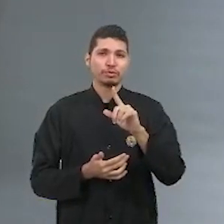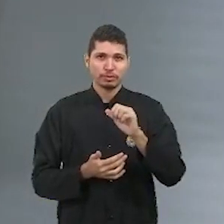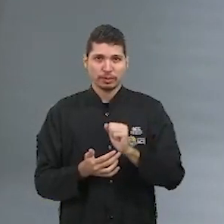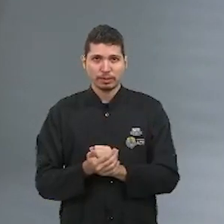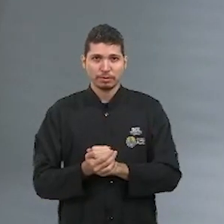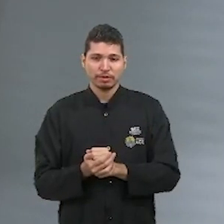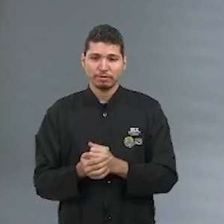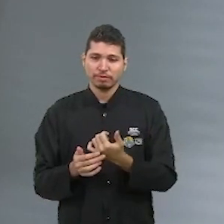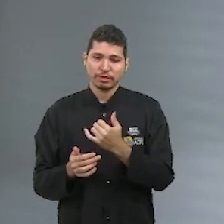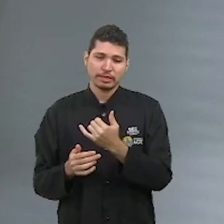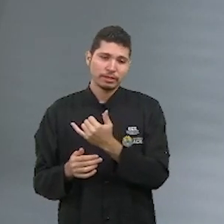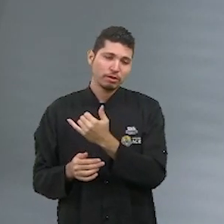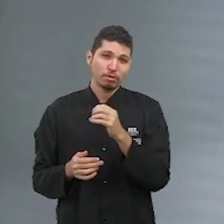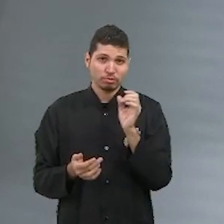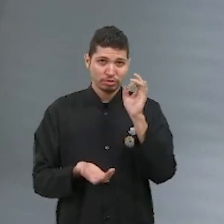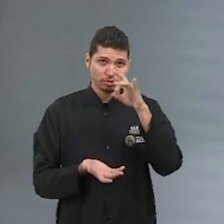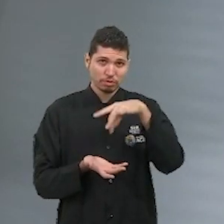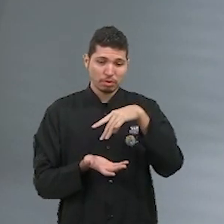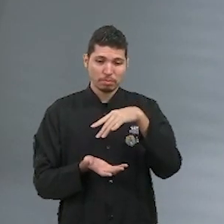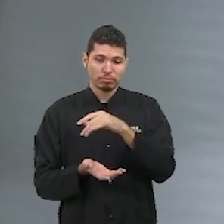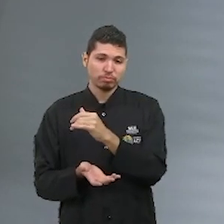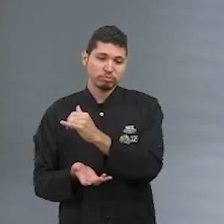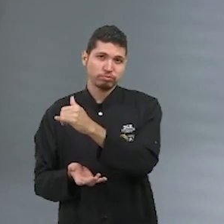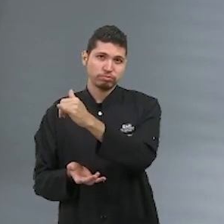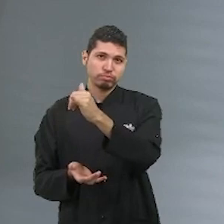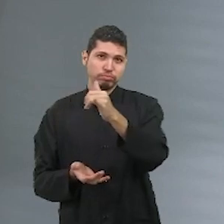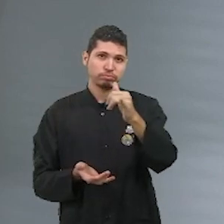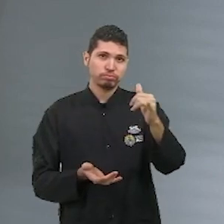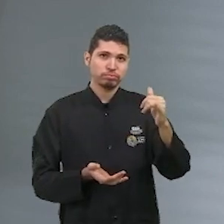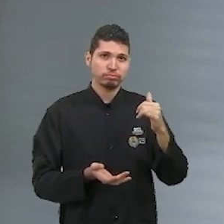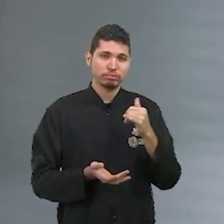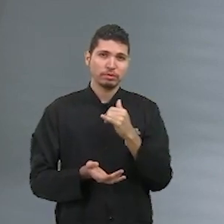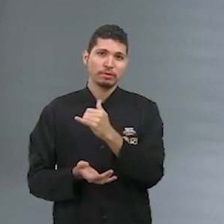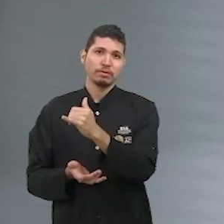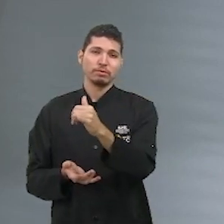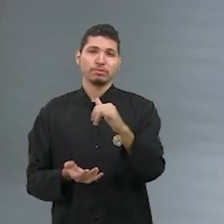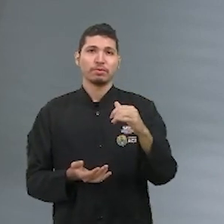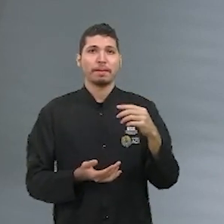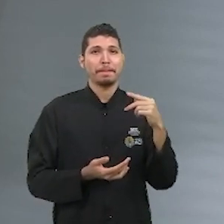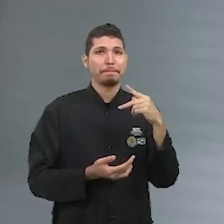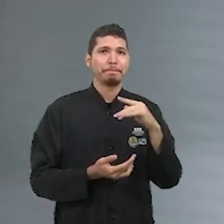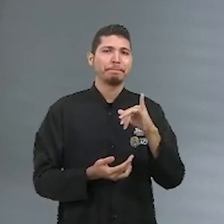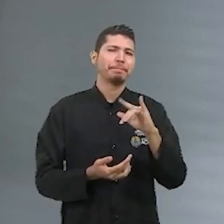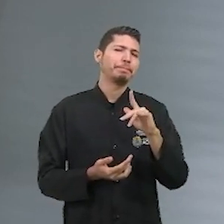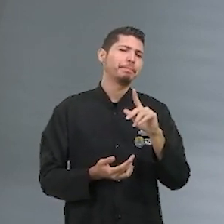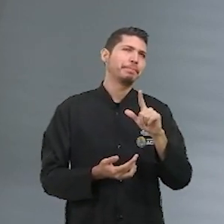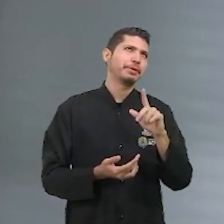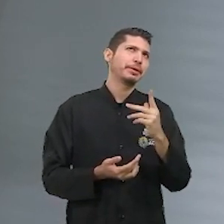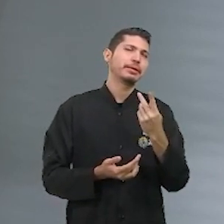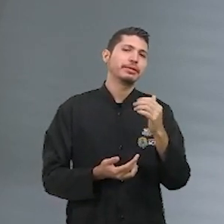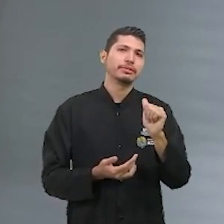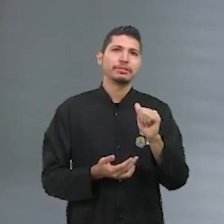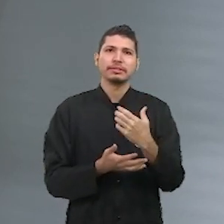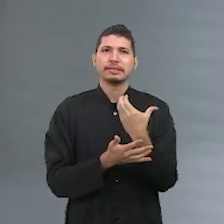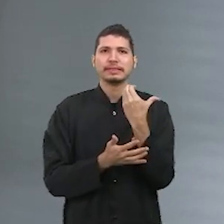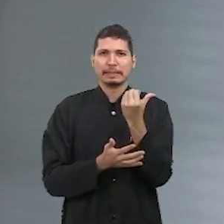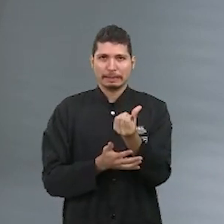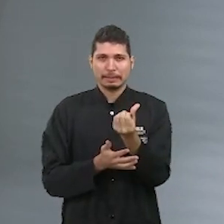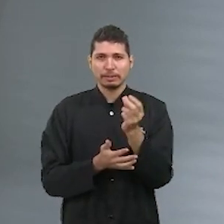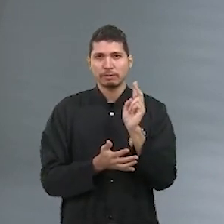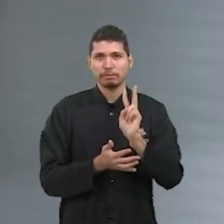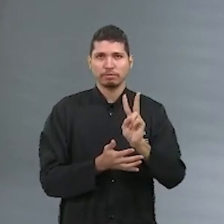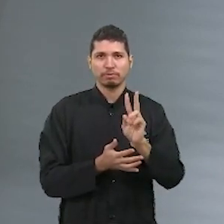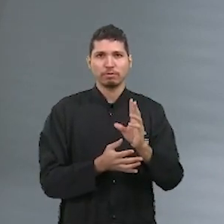de fato, né? Então, se eu inicialmente eu tenho uma pilha ali de 6 volts, né? E eu coloquei lá no meu aparelho,